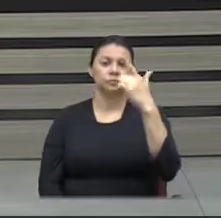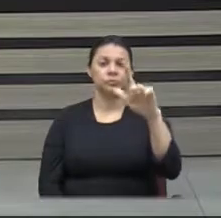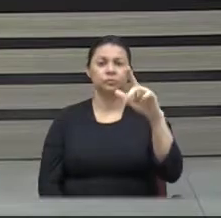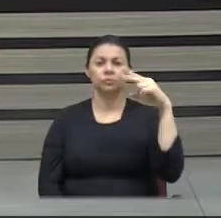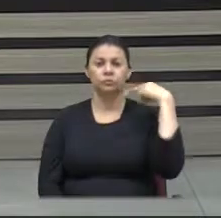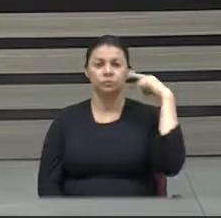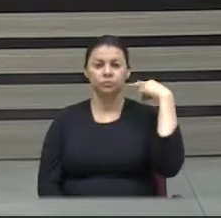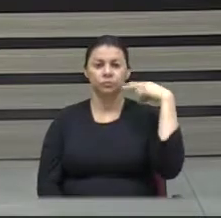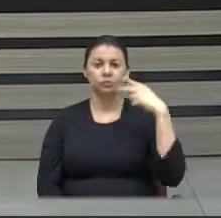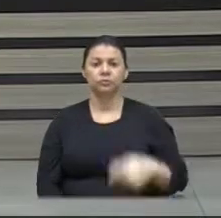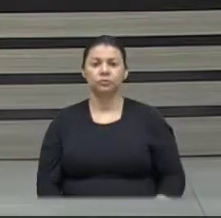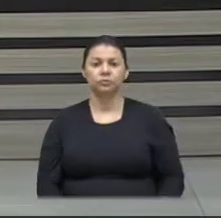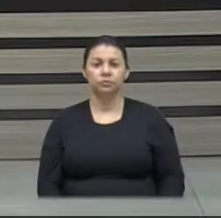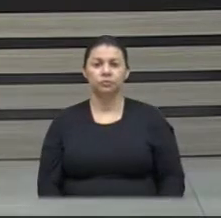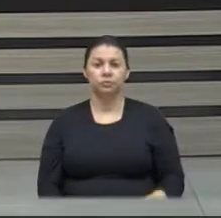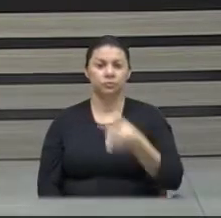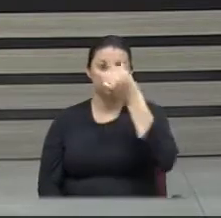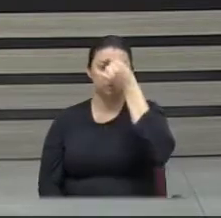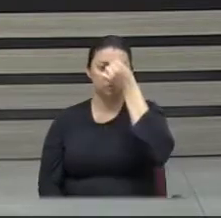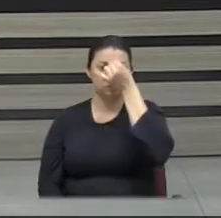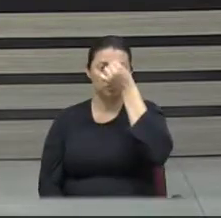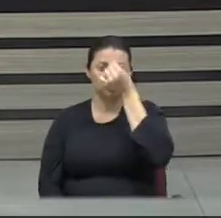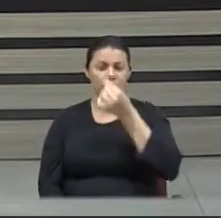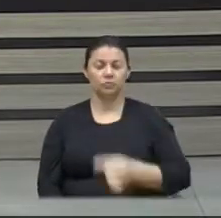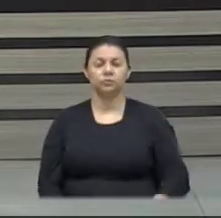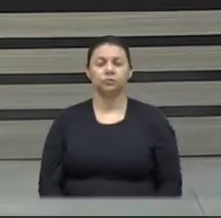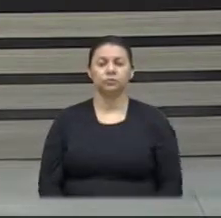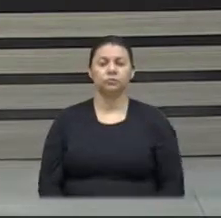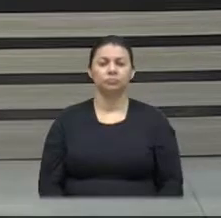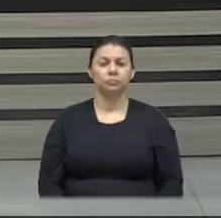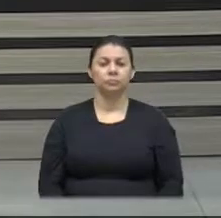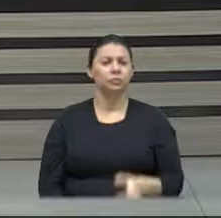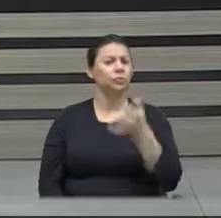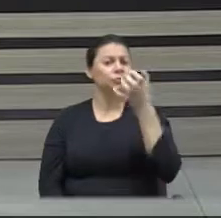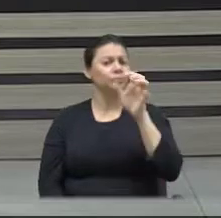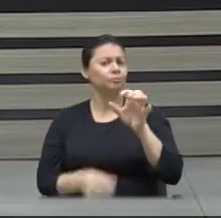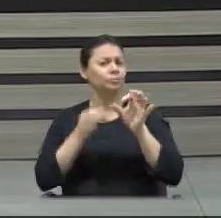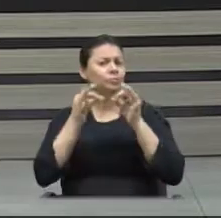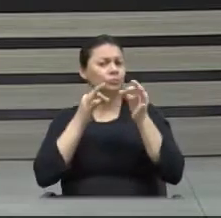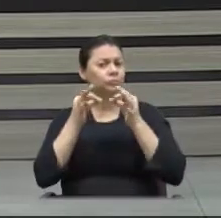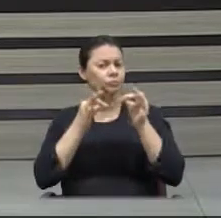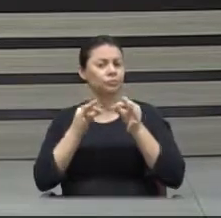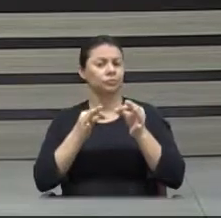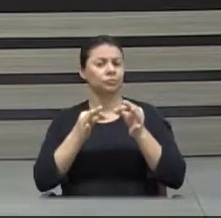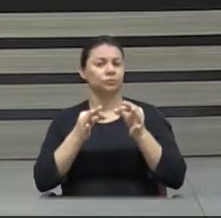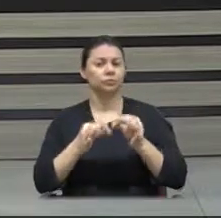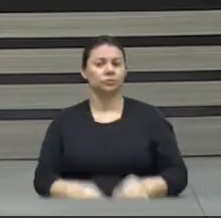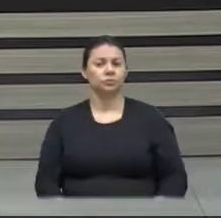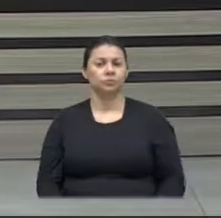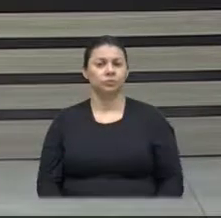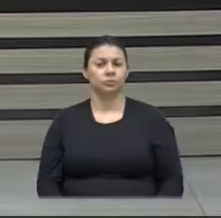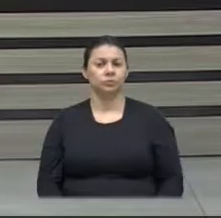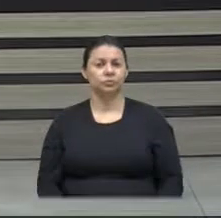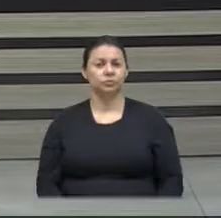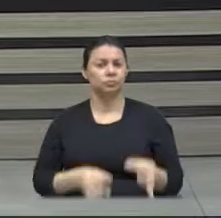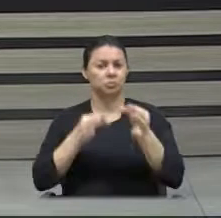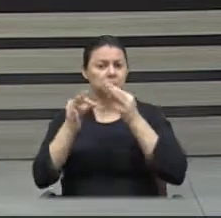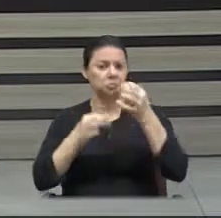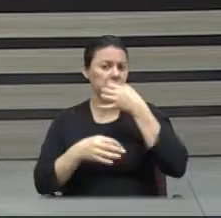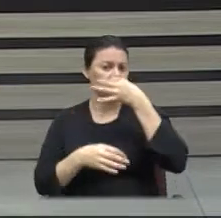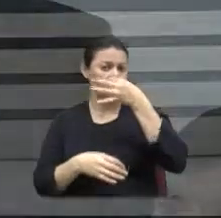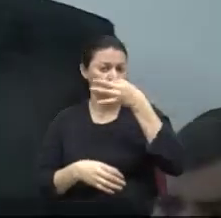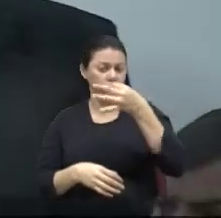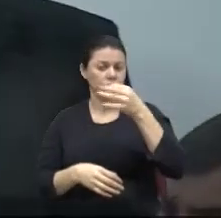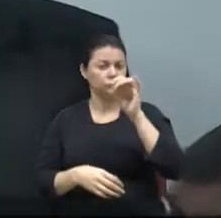na verdade eu nem quero discutir esse projeto de resolução que você vê muito importante só quero parabenizar o presidente